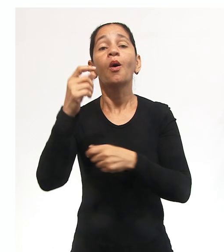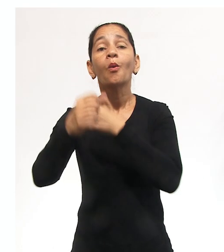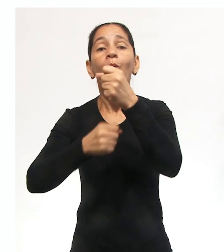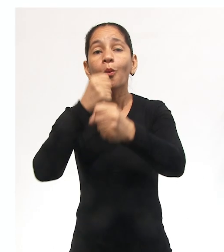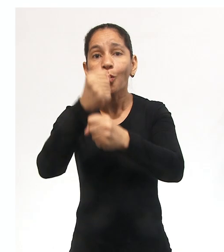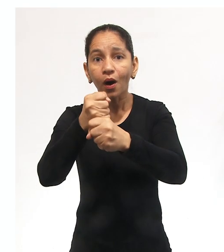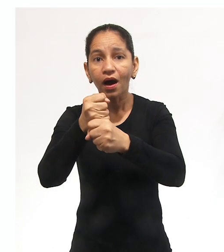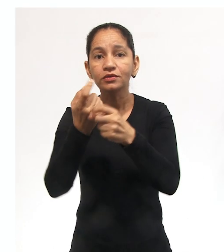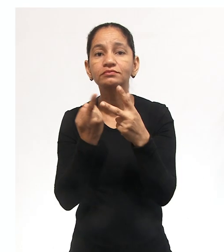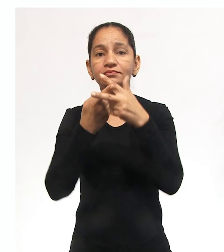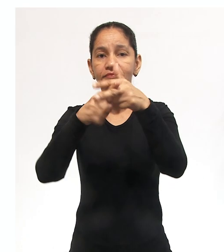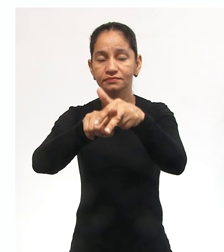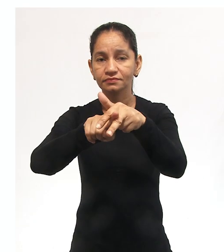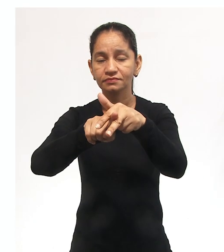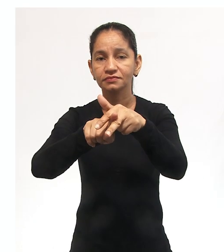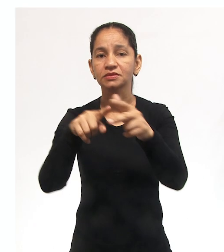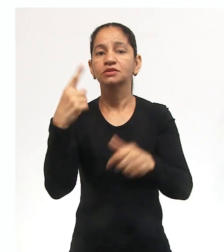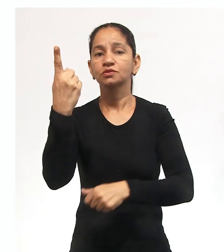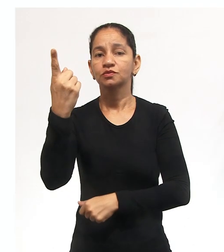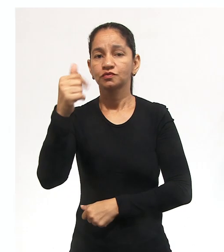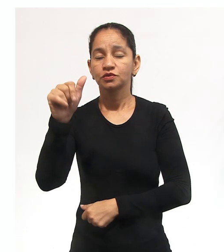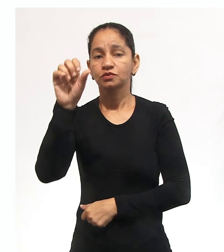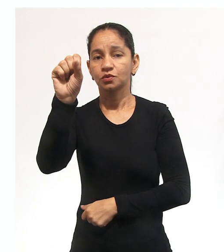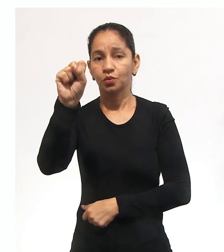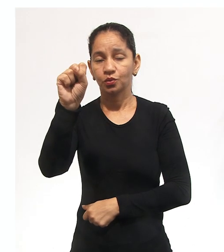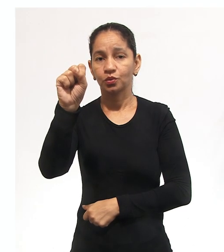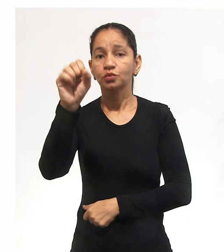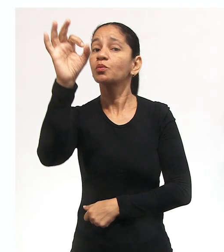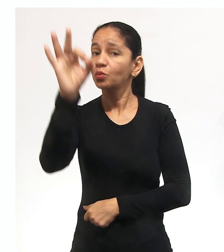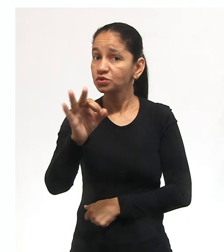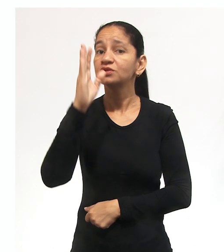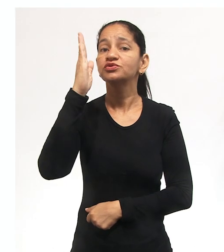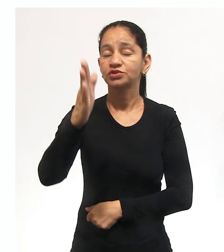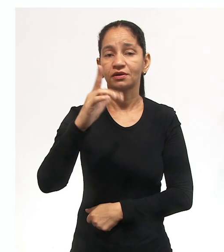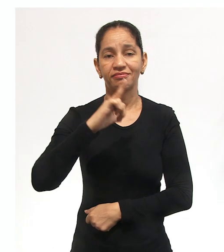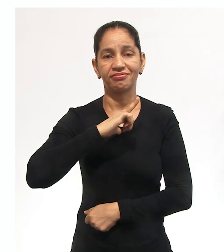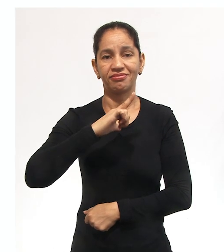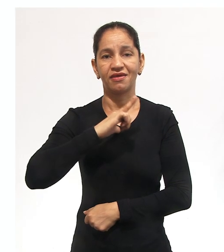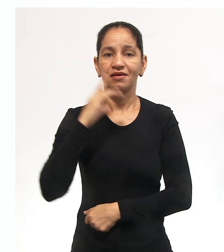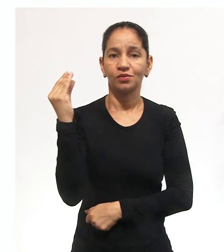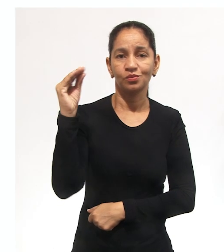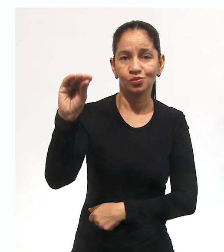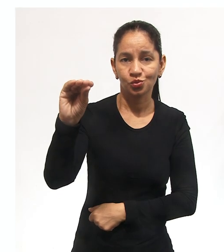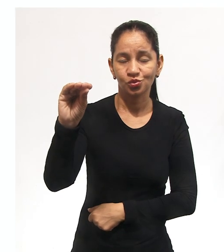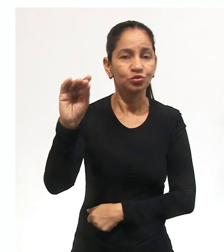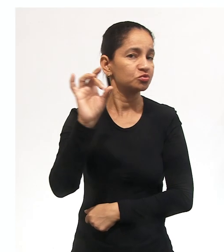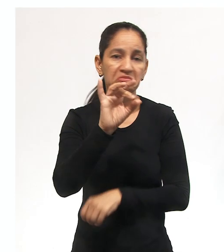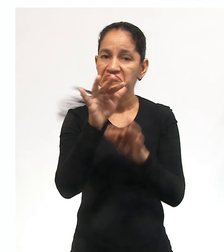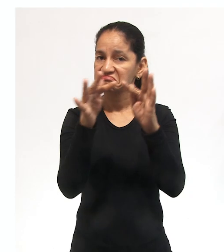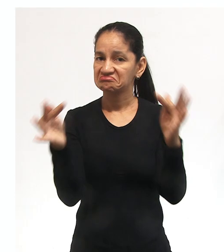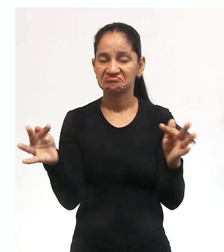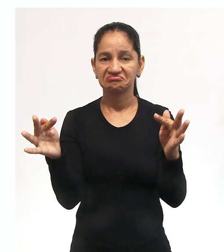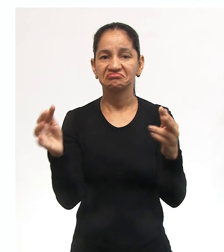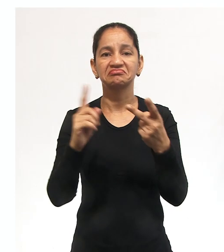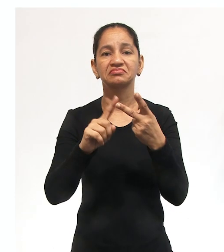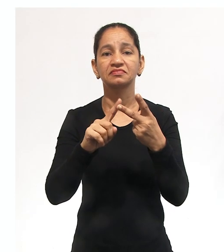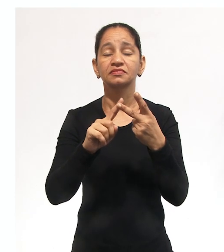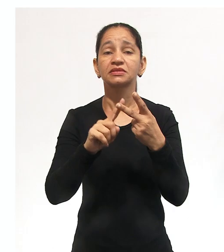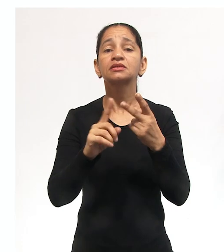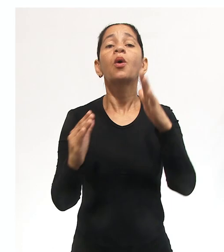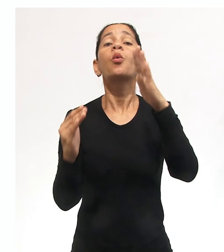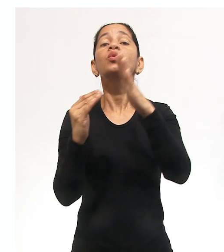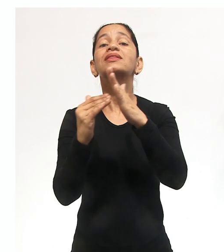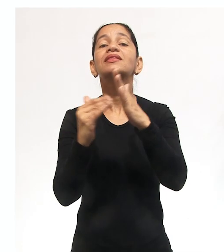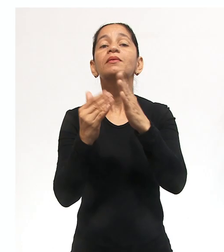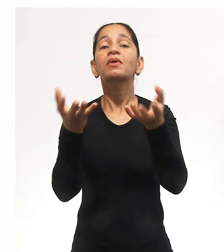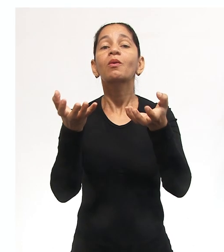ao ano. 1,8%, que é a taxa que eu tenho já, né? Que é 1,8% ao mês. O